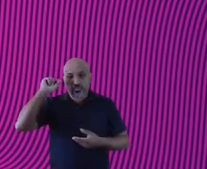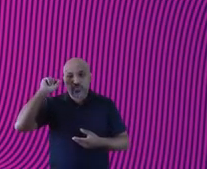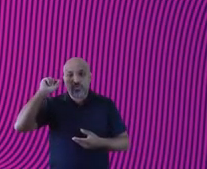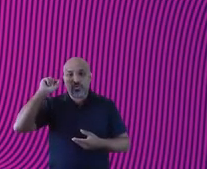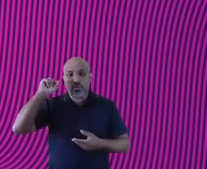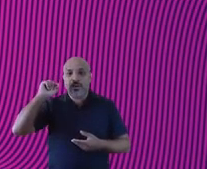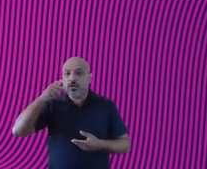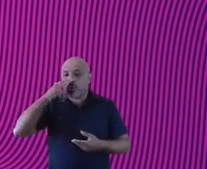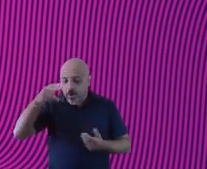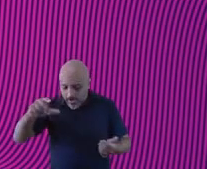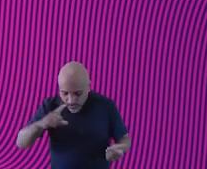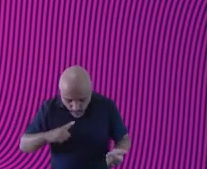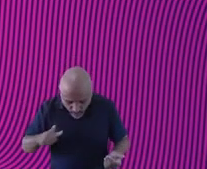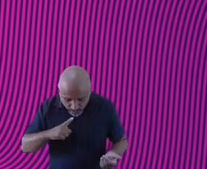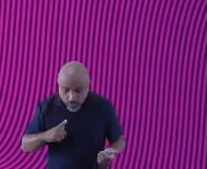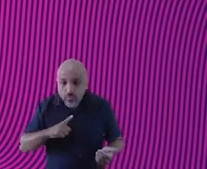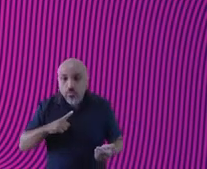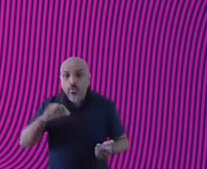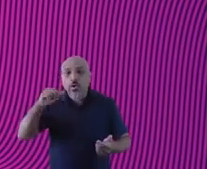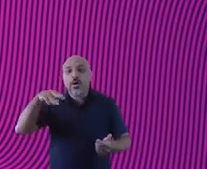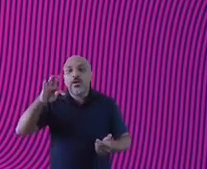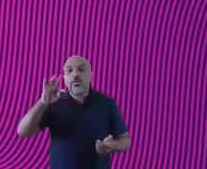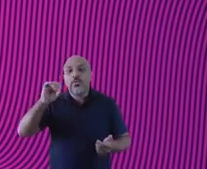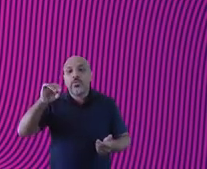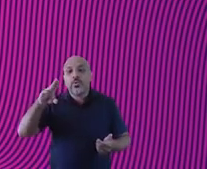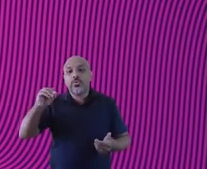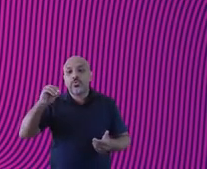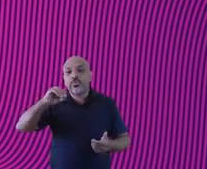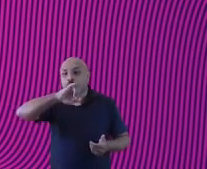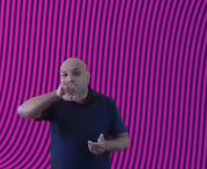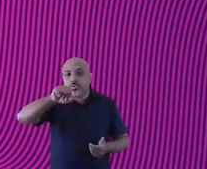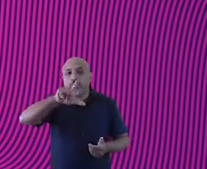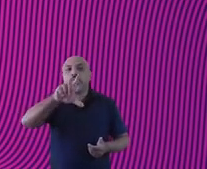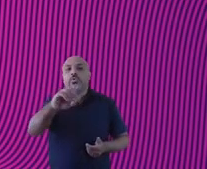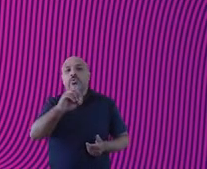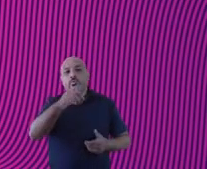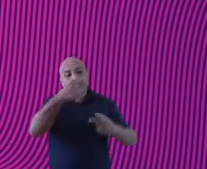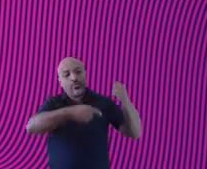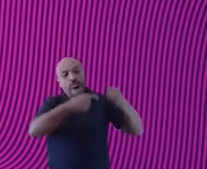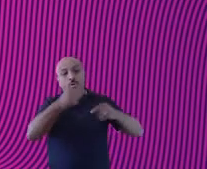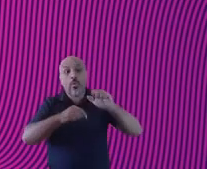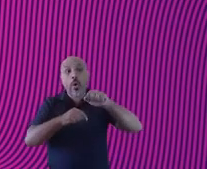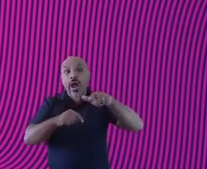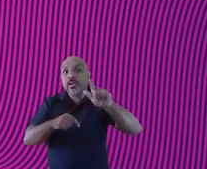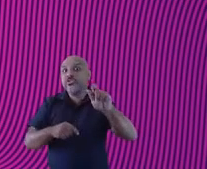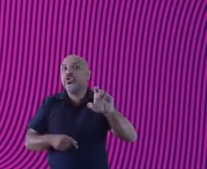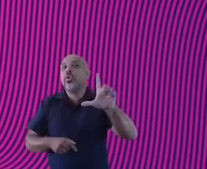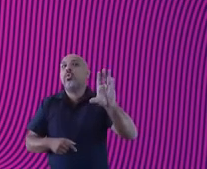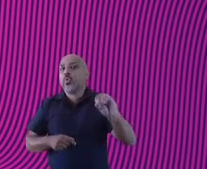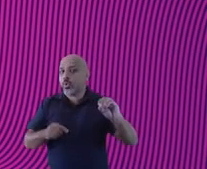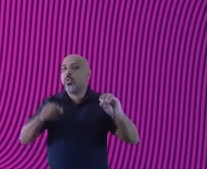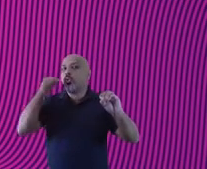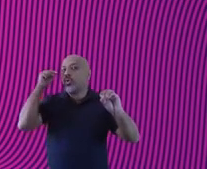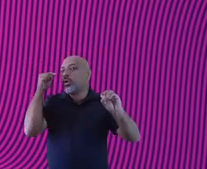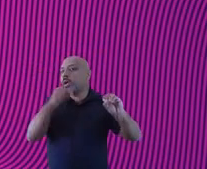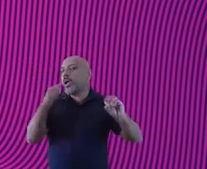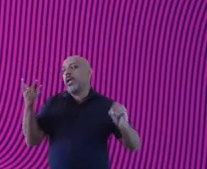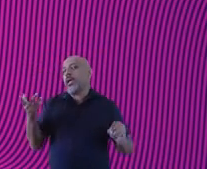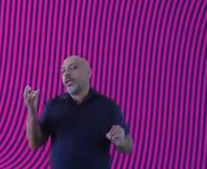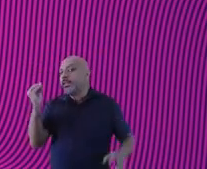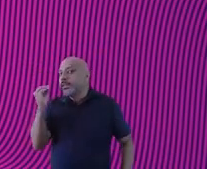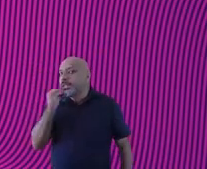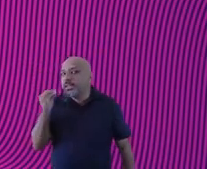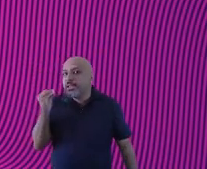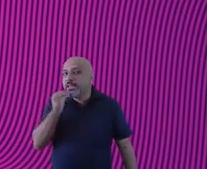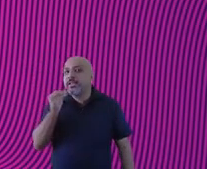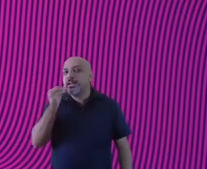que o Antônio Júlio, na discussão com o Ângelo, né, optaram por tentar